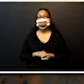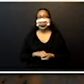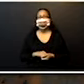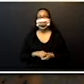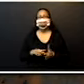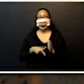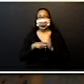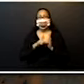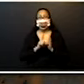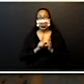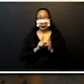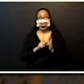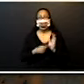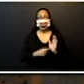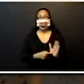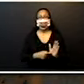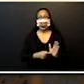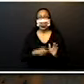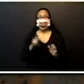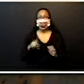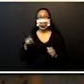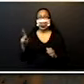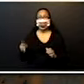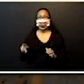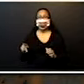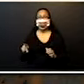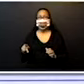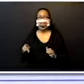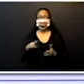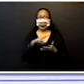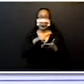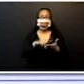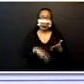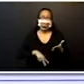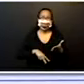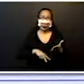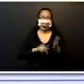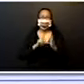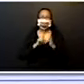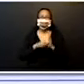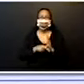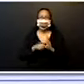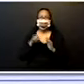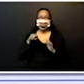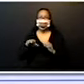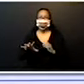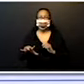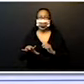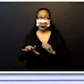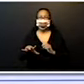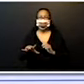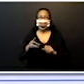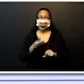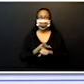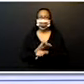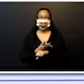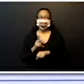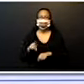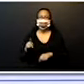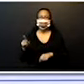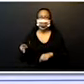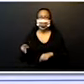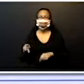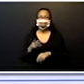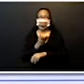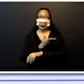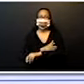professora, prepara primeiro, leia o que está escrito, depois mostra, tá? senão, né? A tarefa